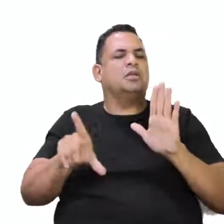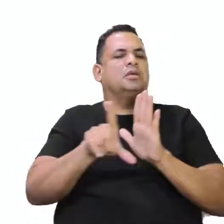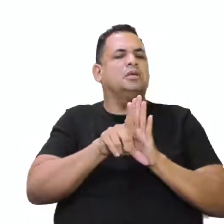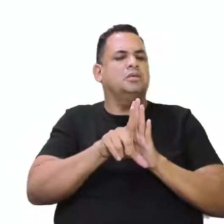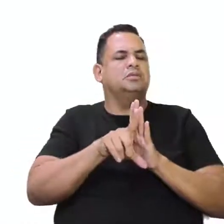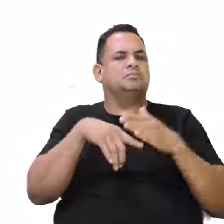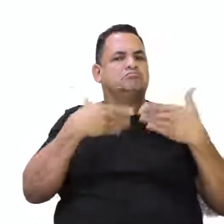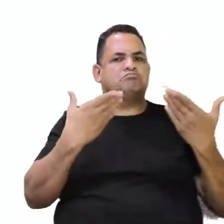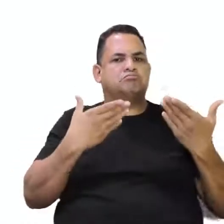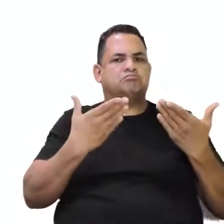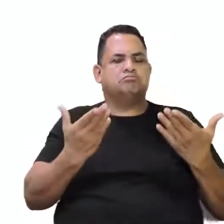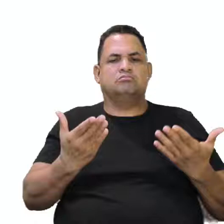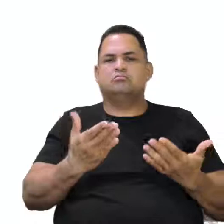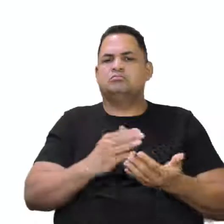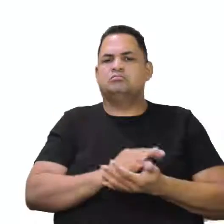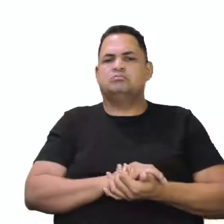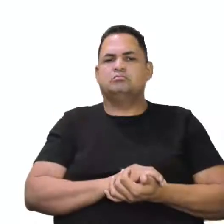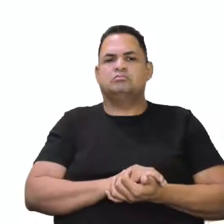claras?